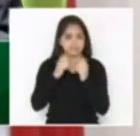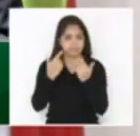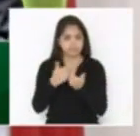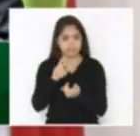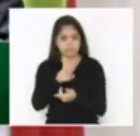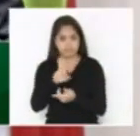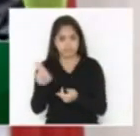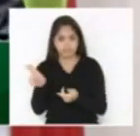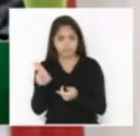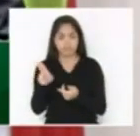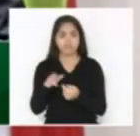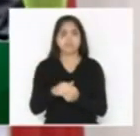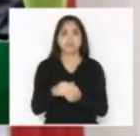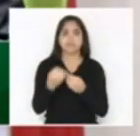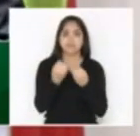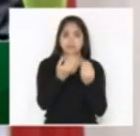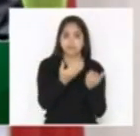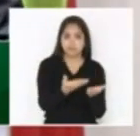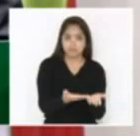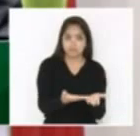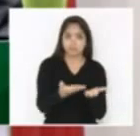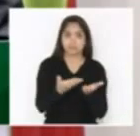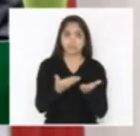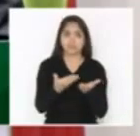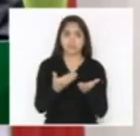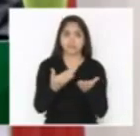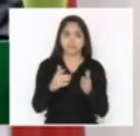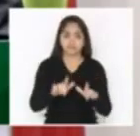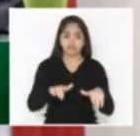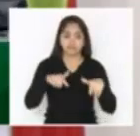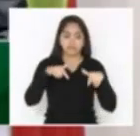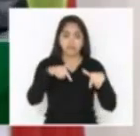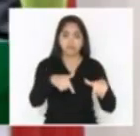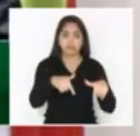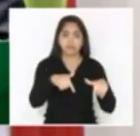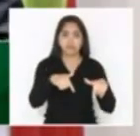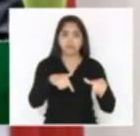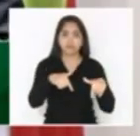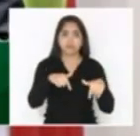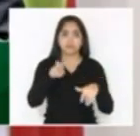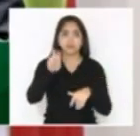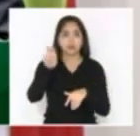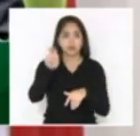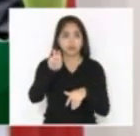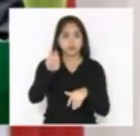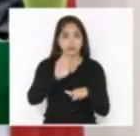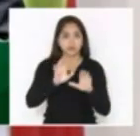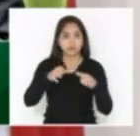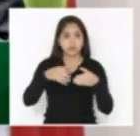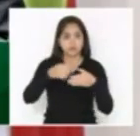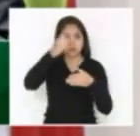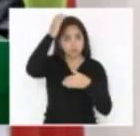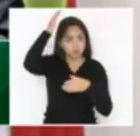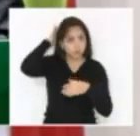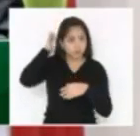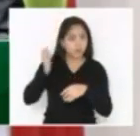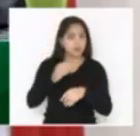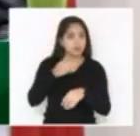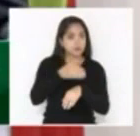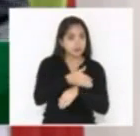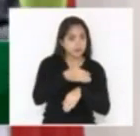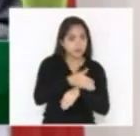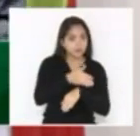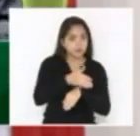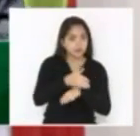Legislativa, nós oferecemos essa honraria para os 5 bombeiros militares que participaram desse